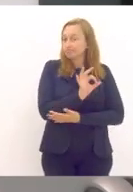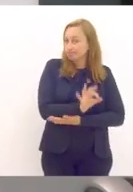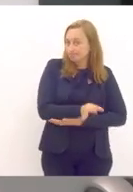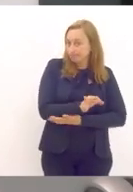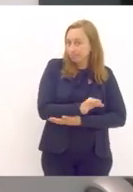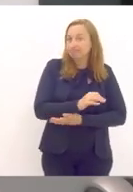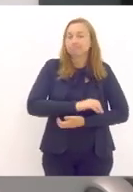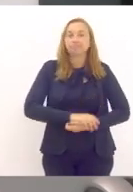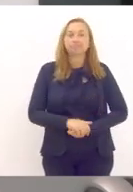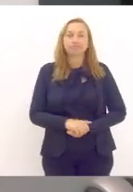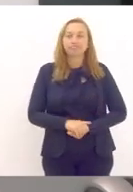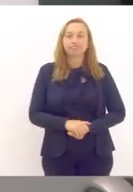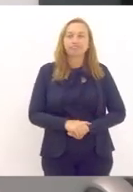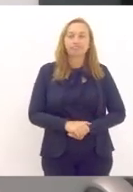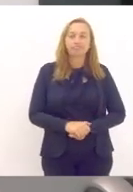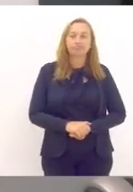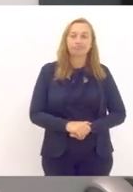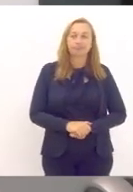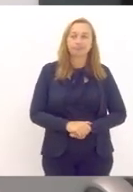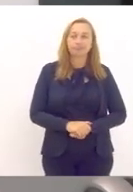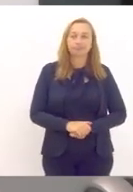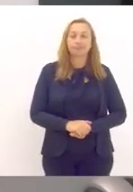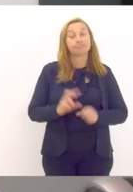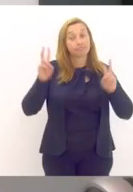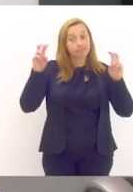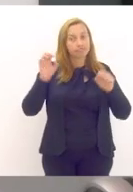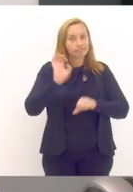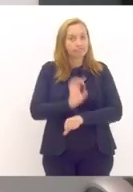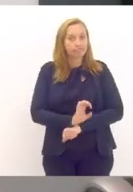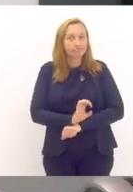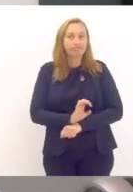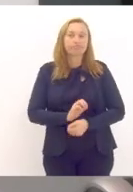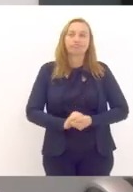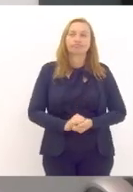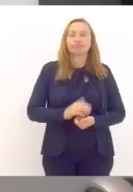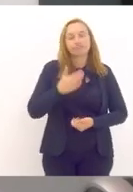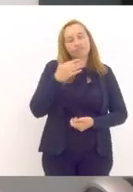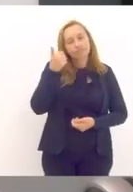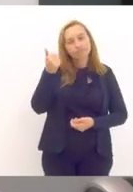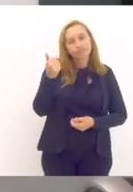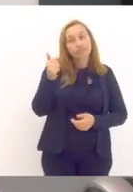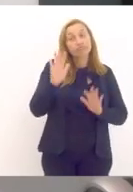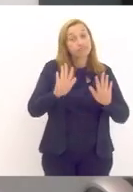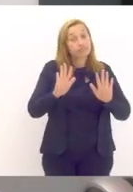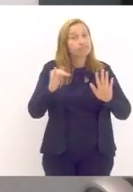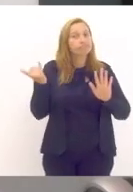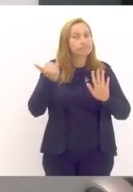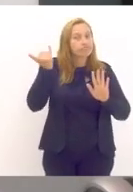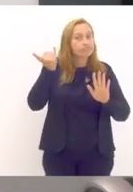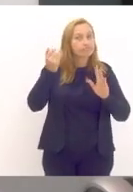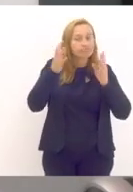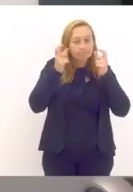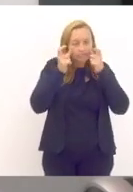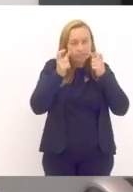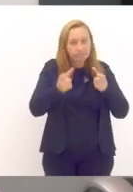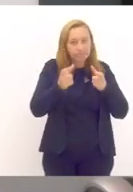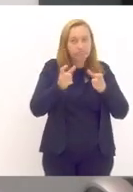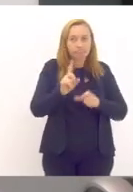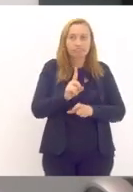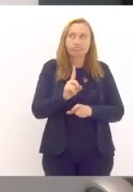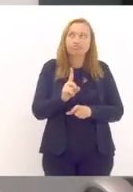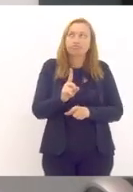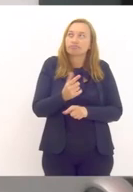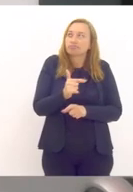obviamente, que a situação do Estado ela vem melhorando, mas é importante a gente estar atento para não